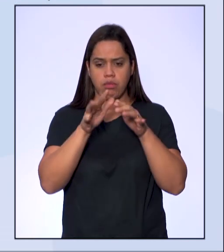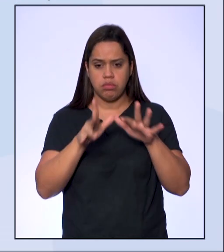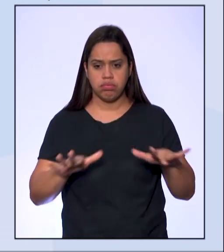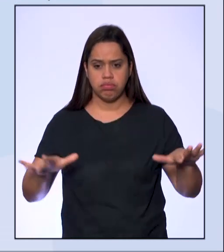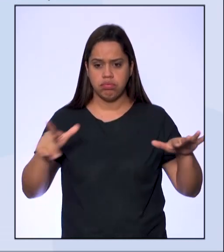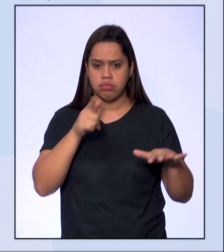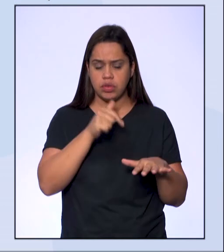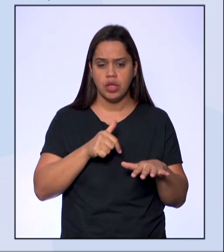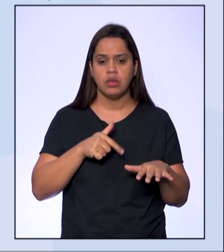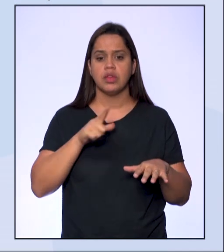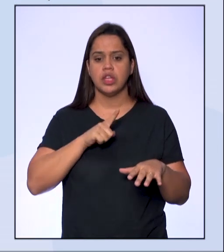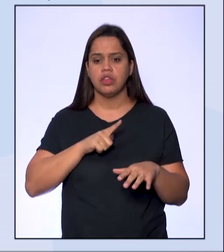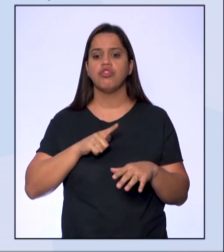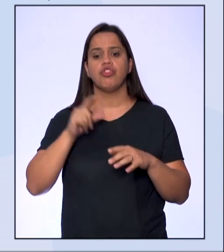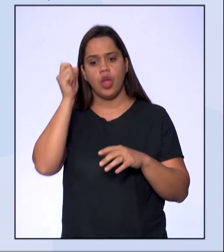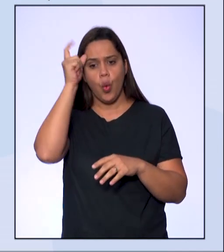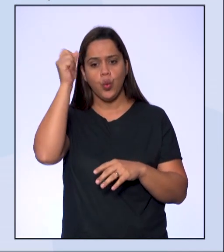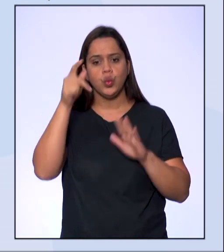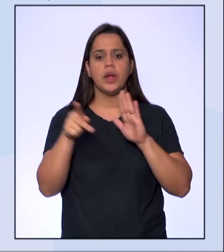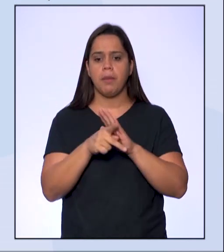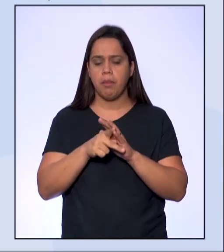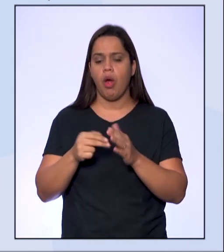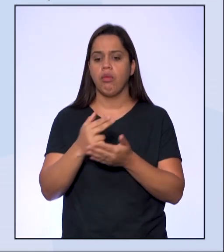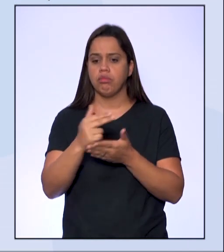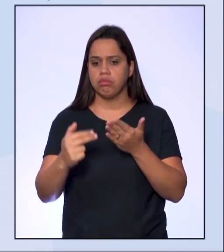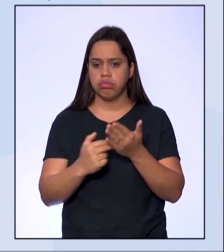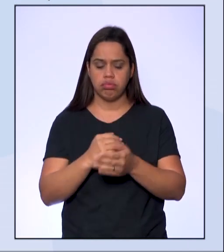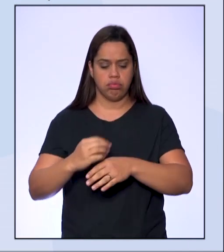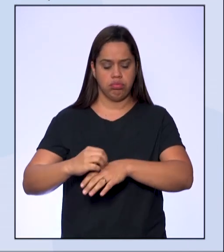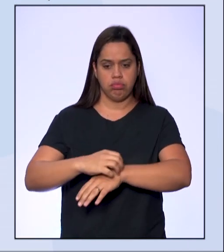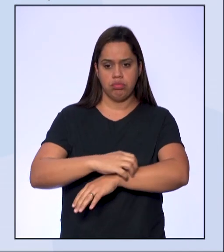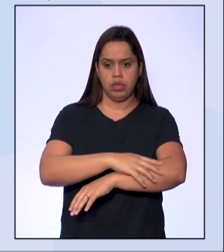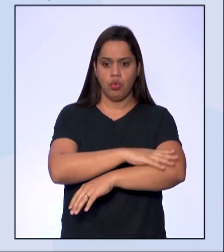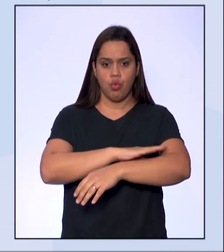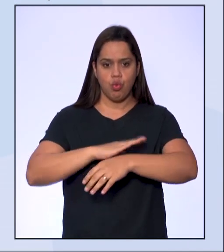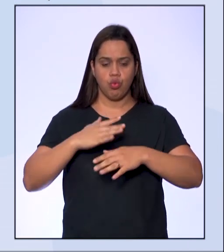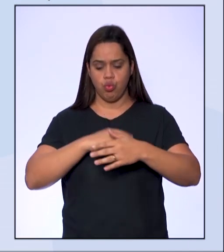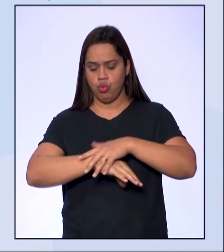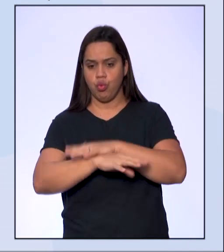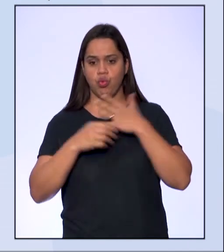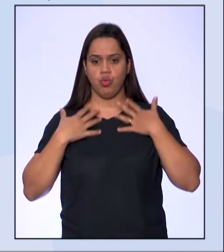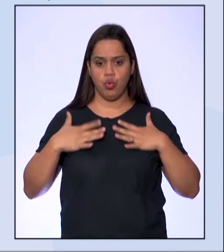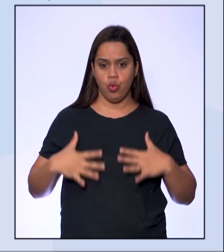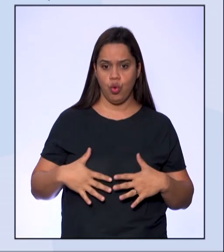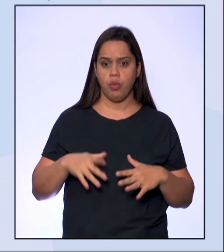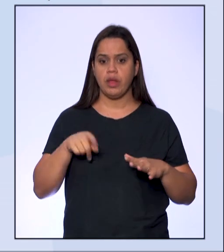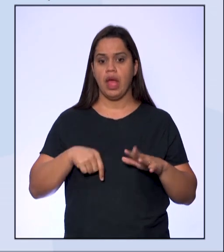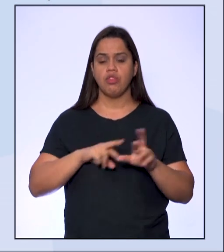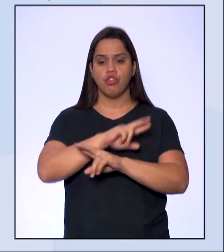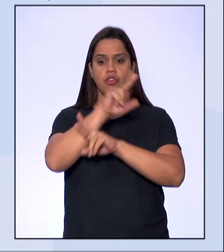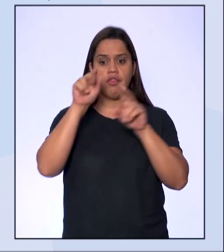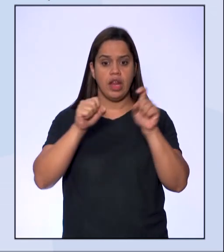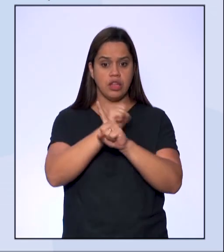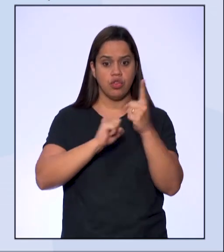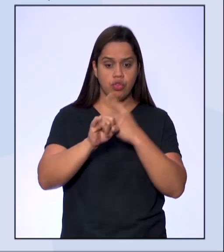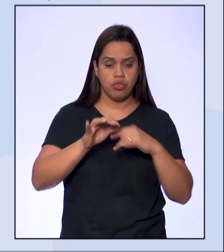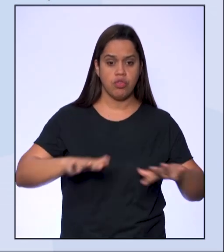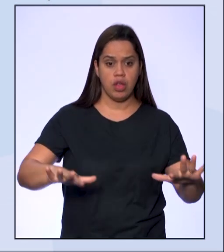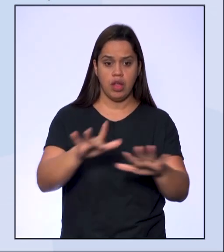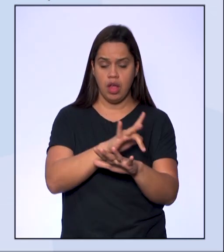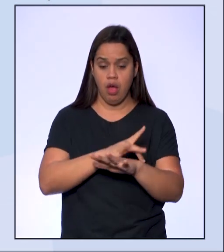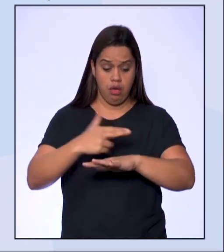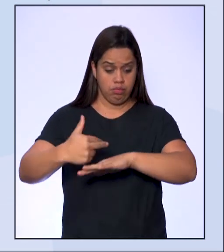tatuagem. Embora seja uma prática contemporânea presente em diferentes esferas sociais, tatuar o corpo tem